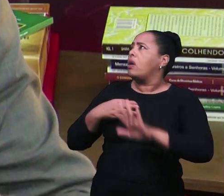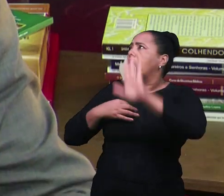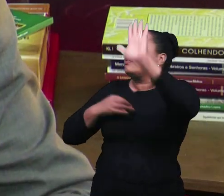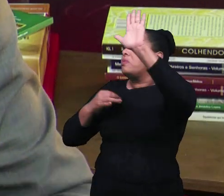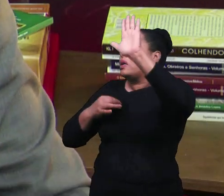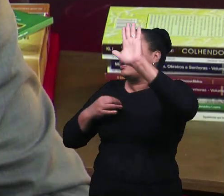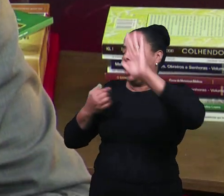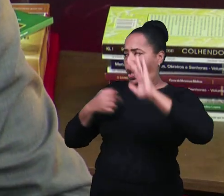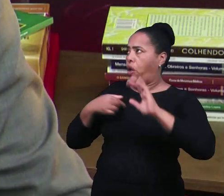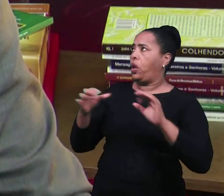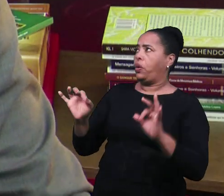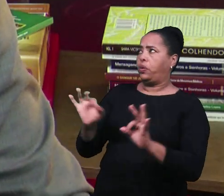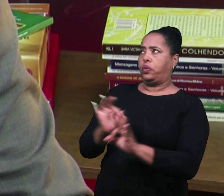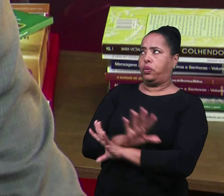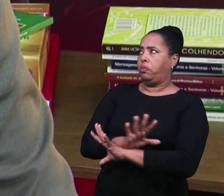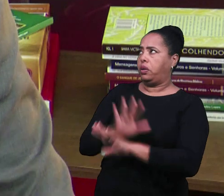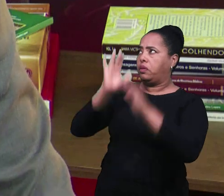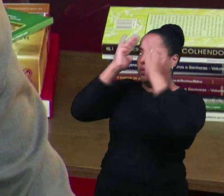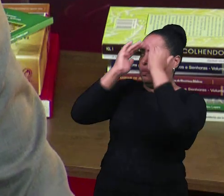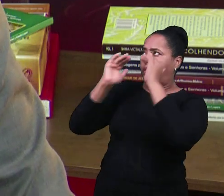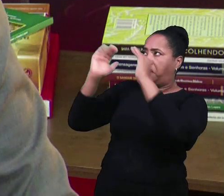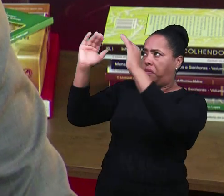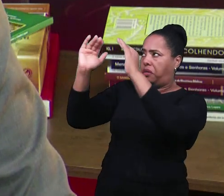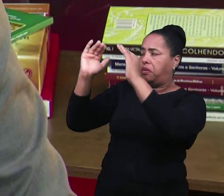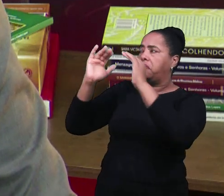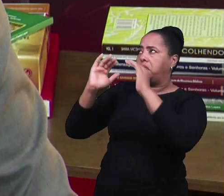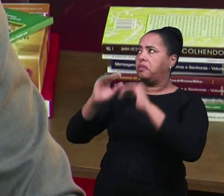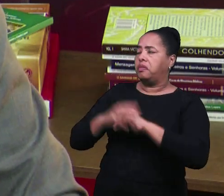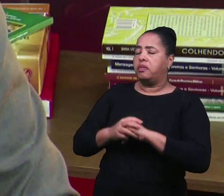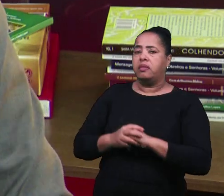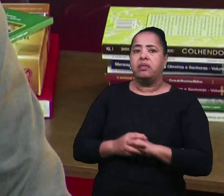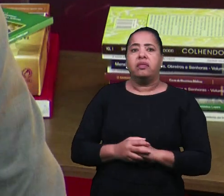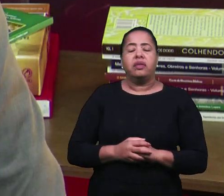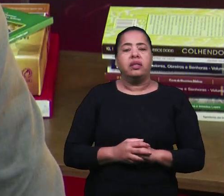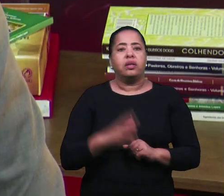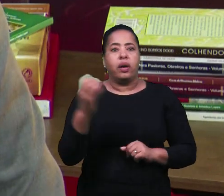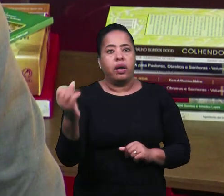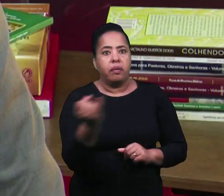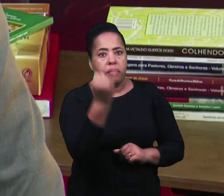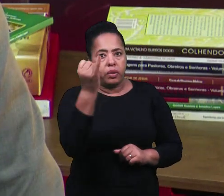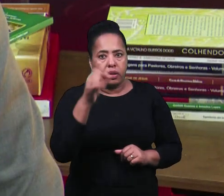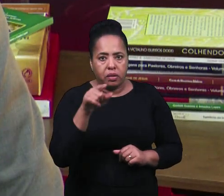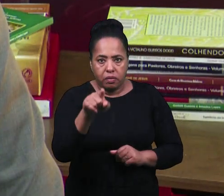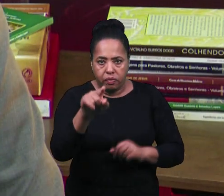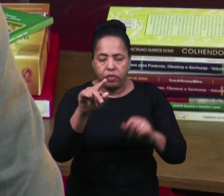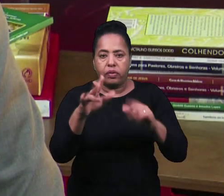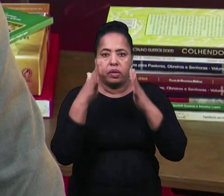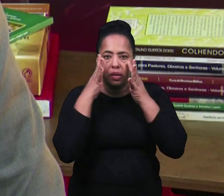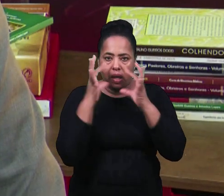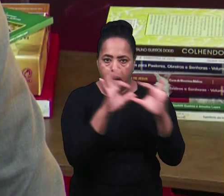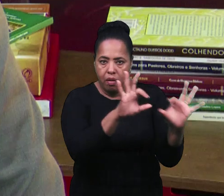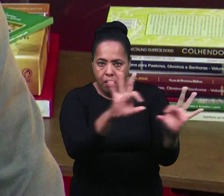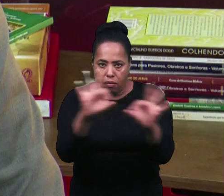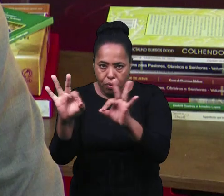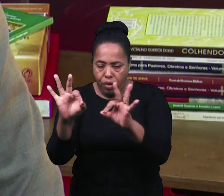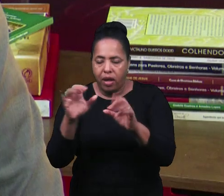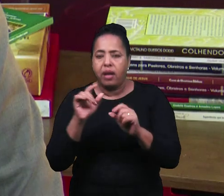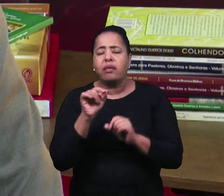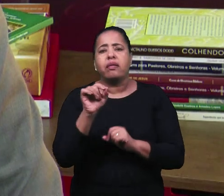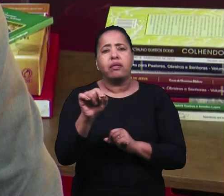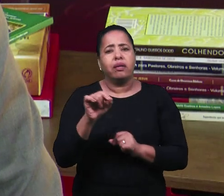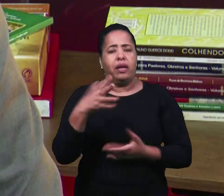estou pronto para ouvir e obedecer. Então é importante para você que nos assiste, porque